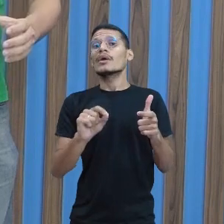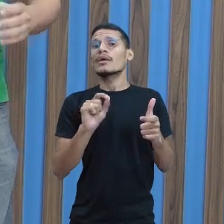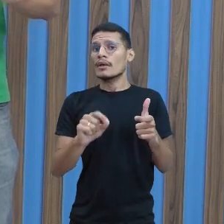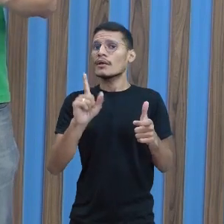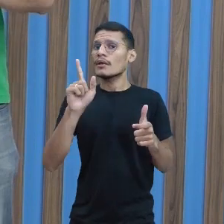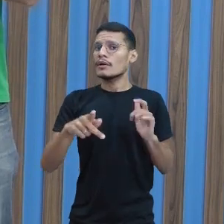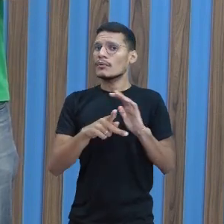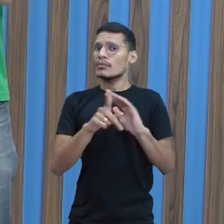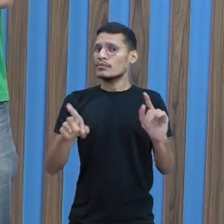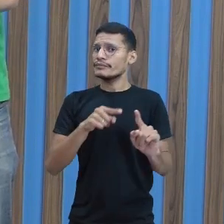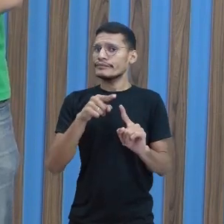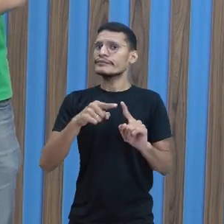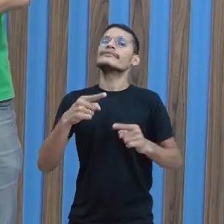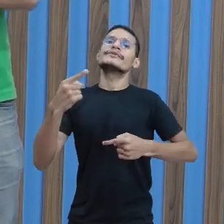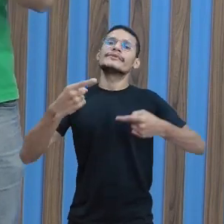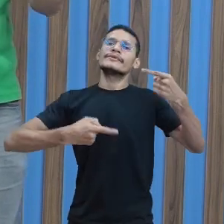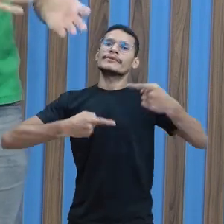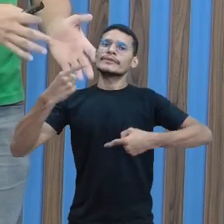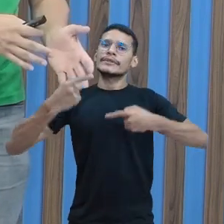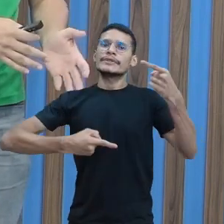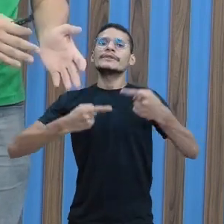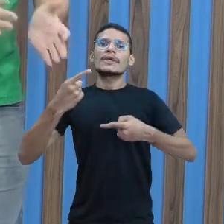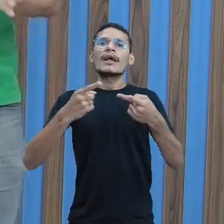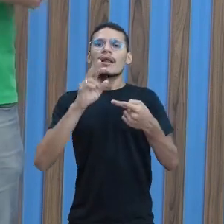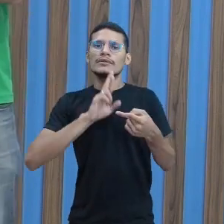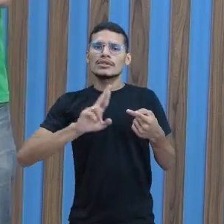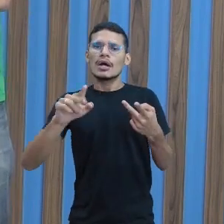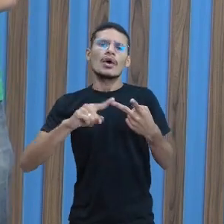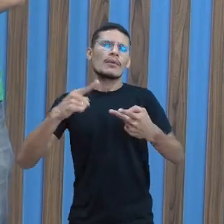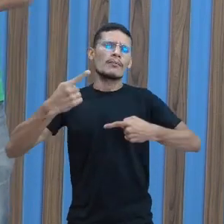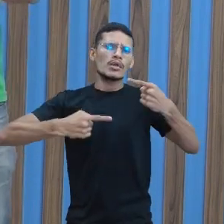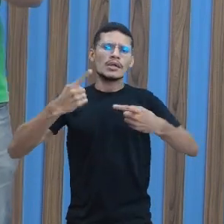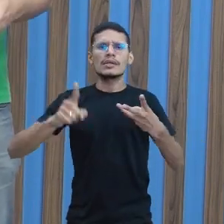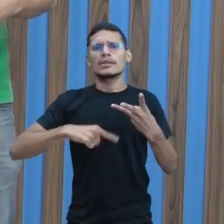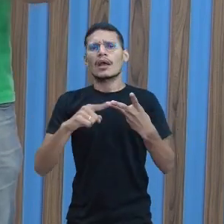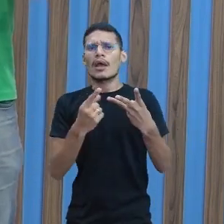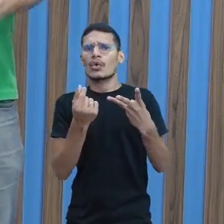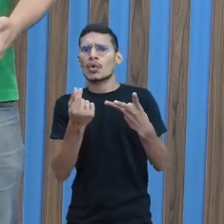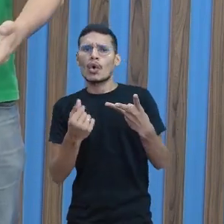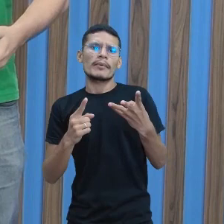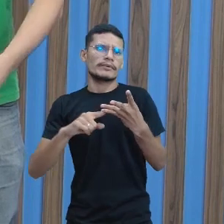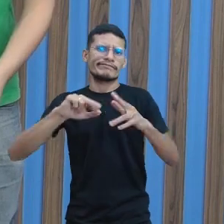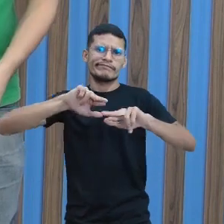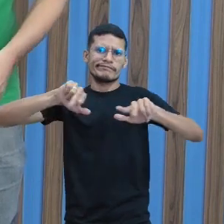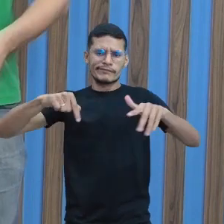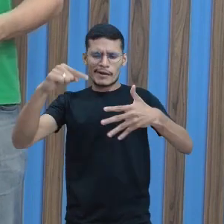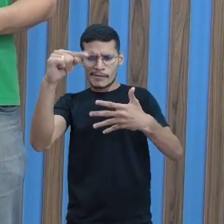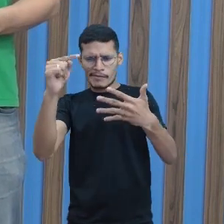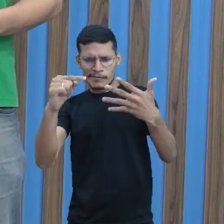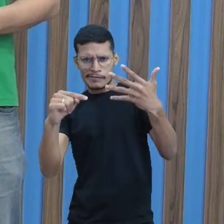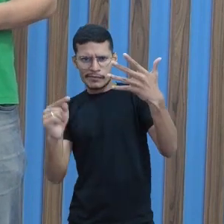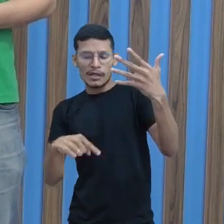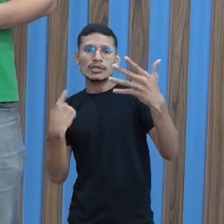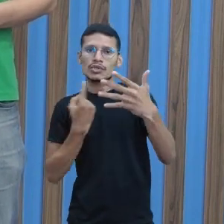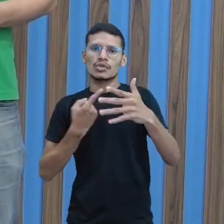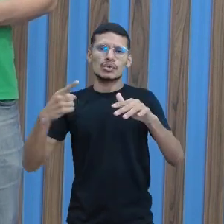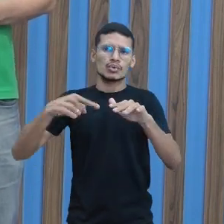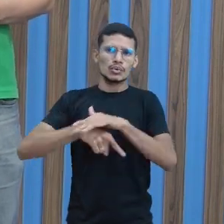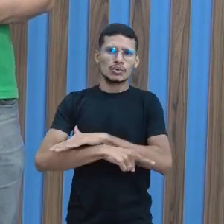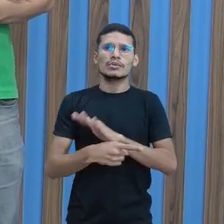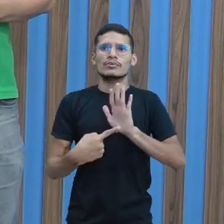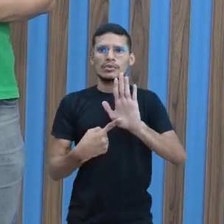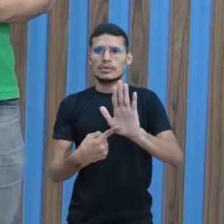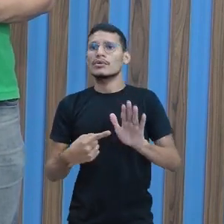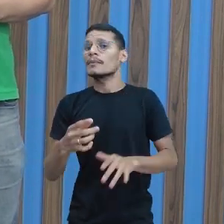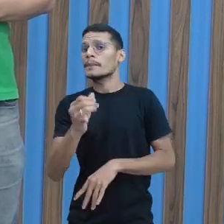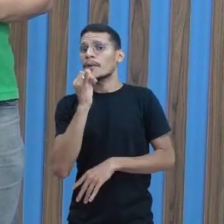é objeto de disputa por questões religiosas, por questões políticas, por questões econômicas, por tantos pontos que a gente vai avançando aqui. Um exemplo